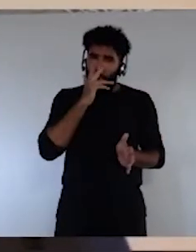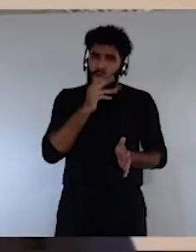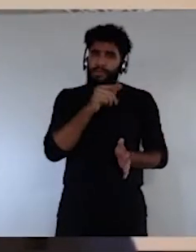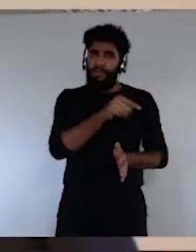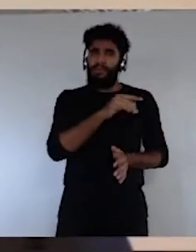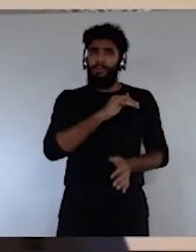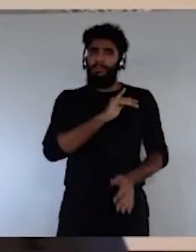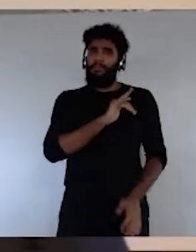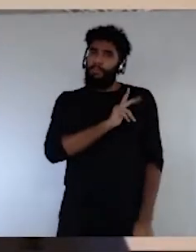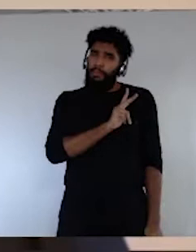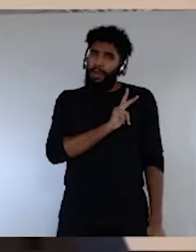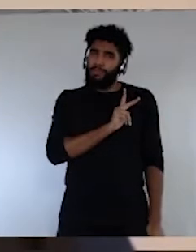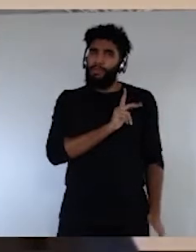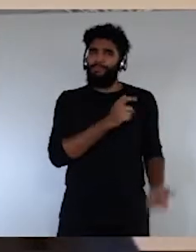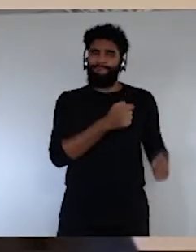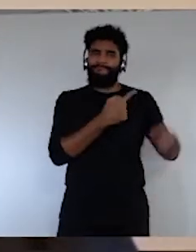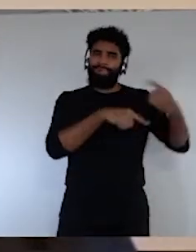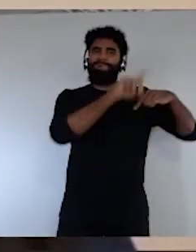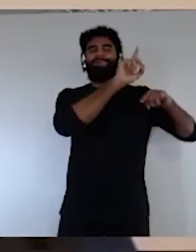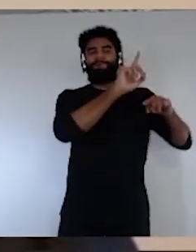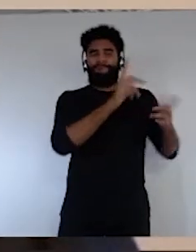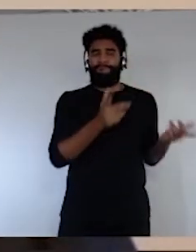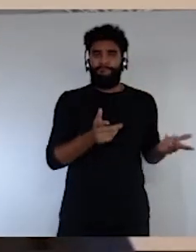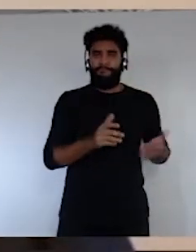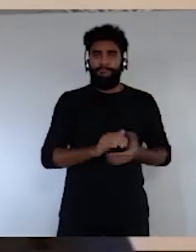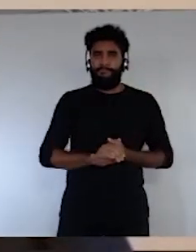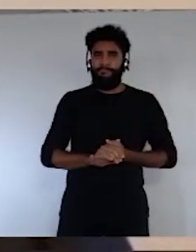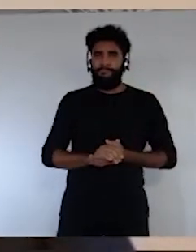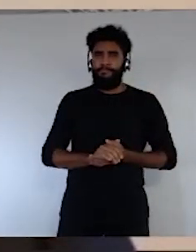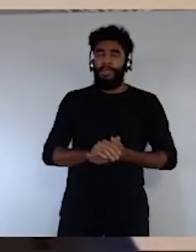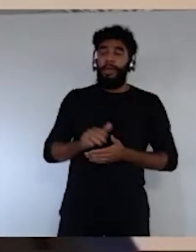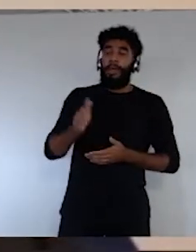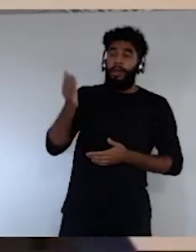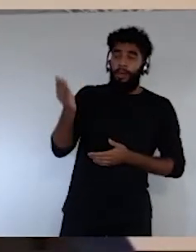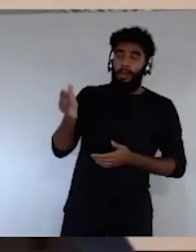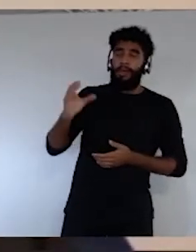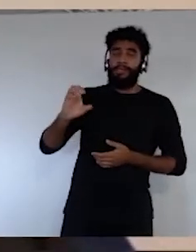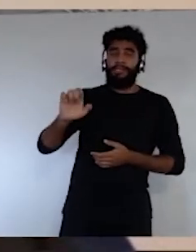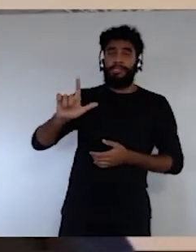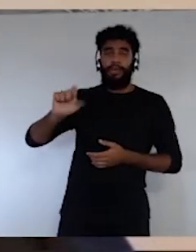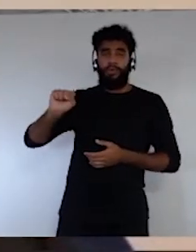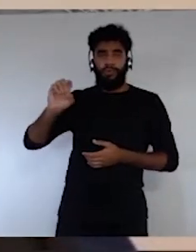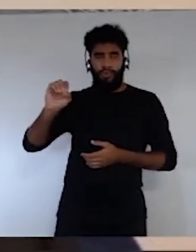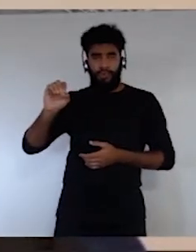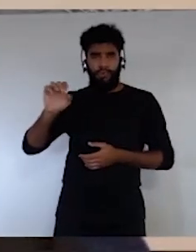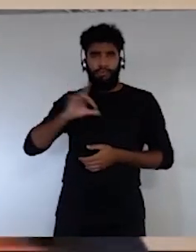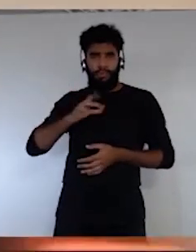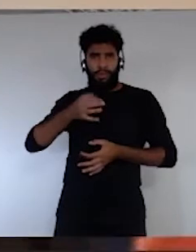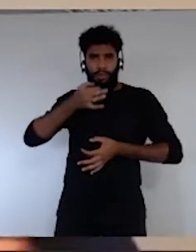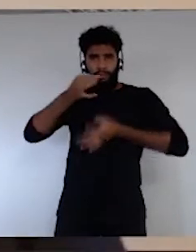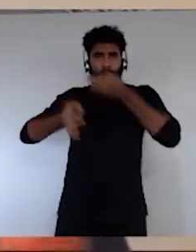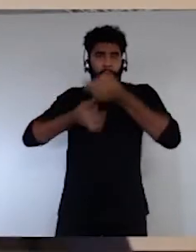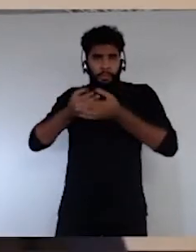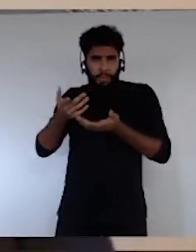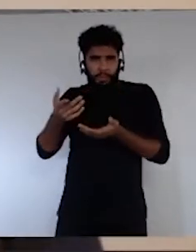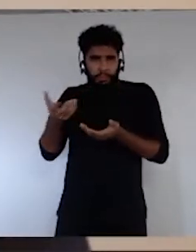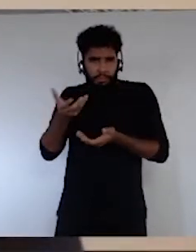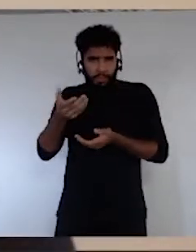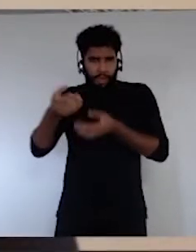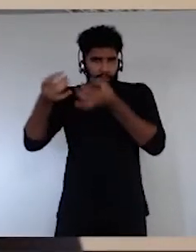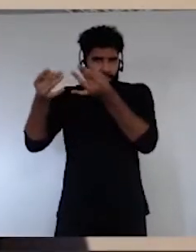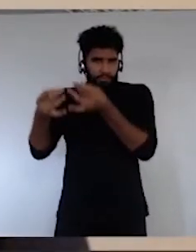Brasília. Muitas delas vão ser feitas agora, sim. E eu acho que isso a gente tem que se acostumar. Não podemos ficar aferrados ao passado. Agora, o